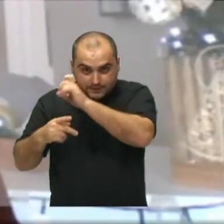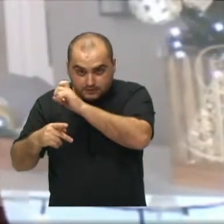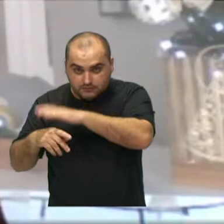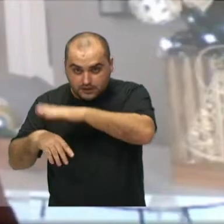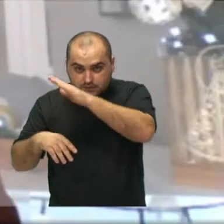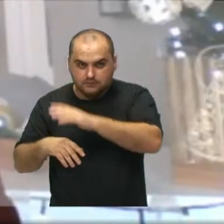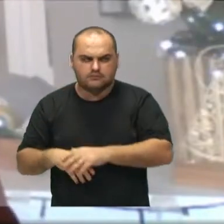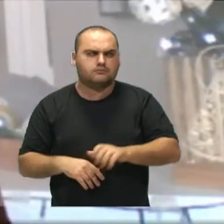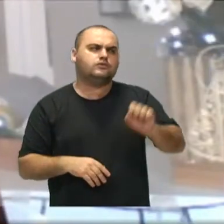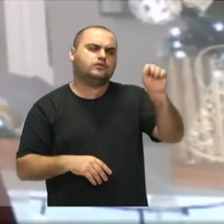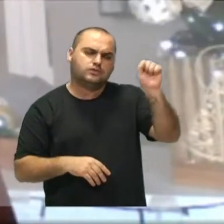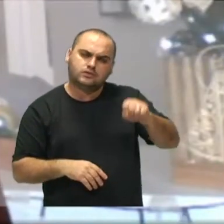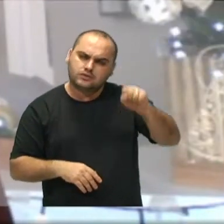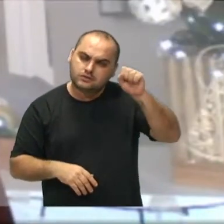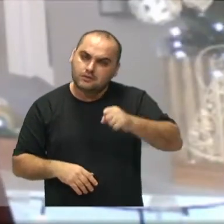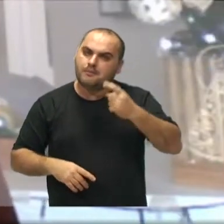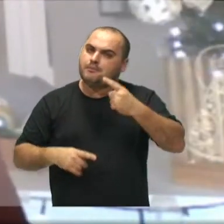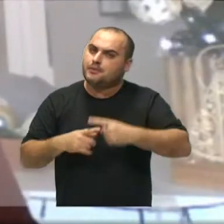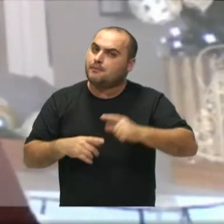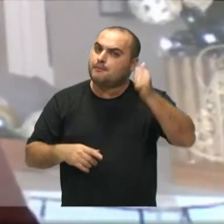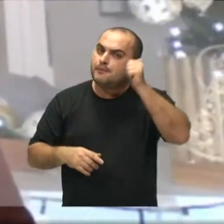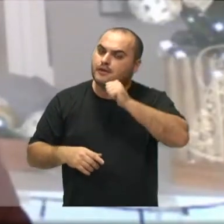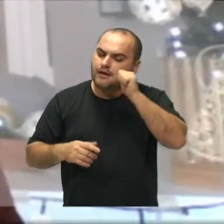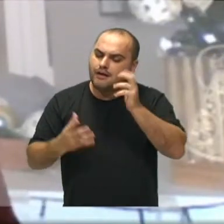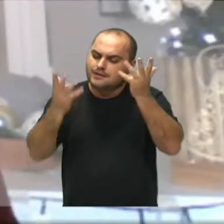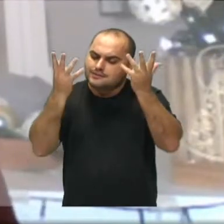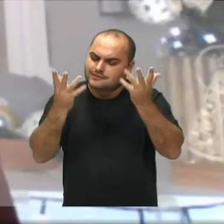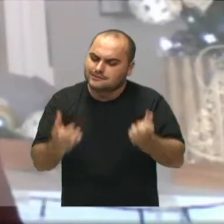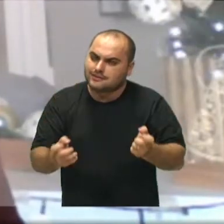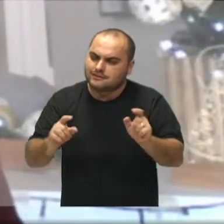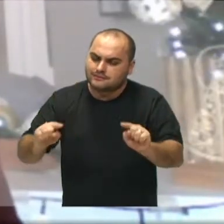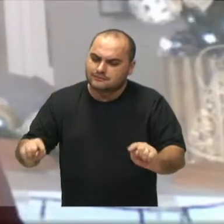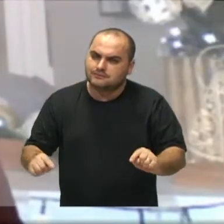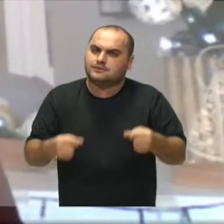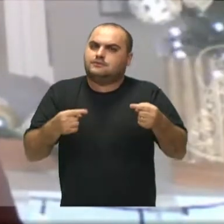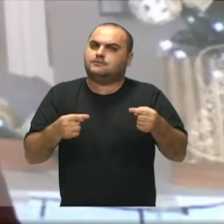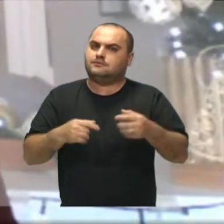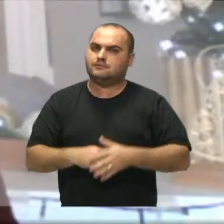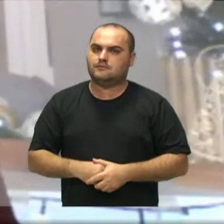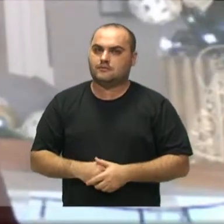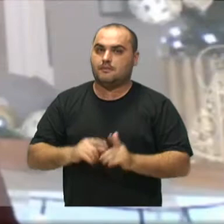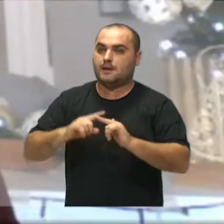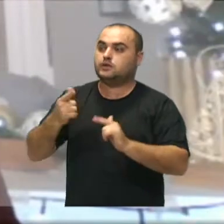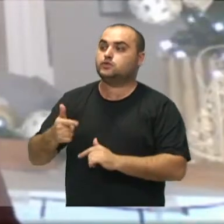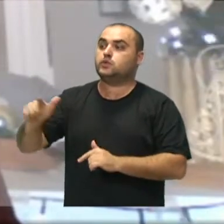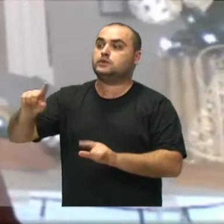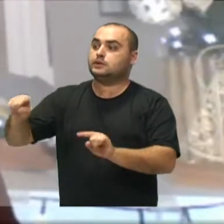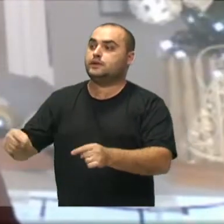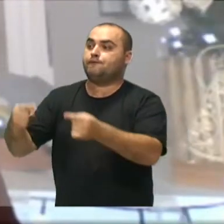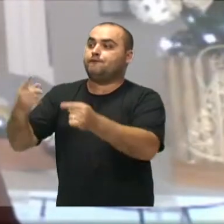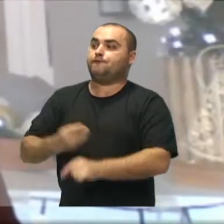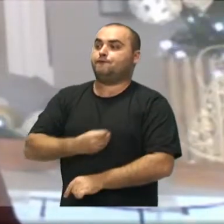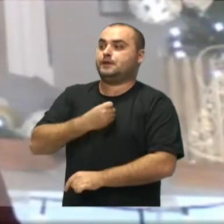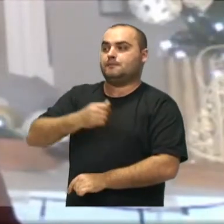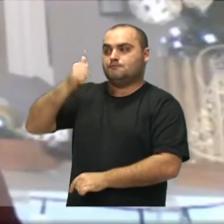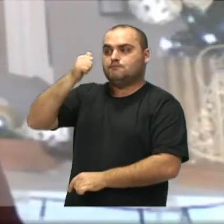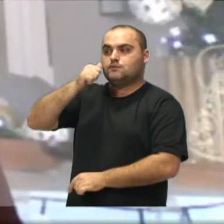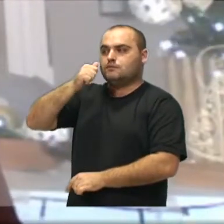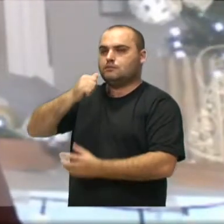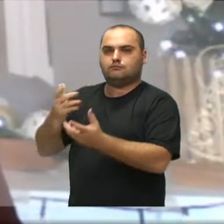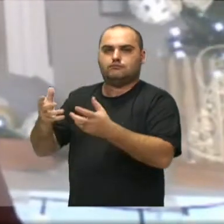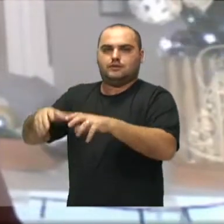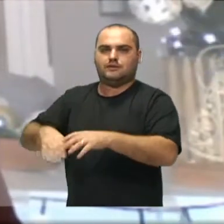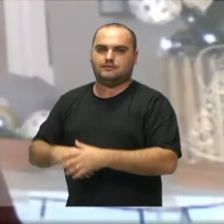as mulheres aceitam esse desafio da política desde que não abram mão dos outros desafios da vida, né? E entre esse desafio vem